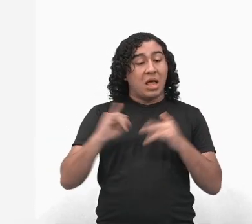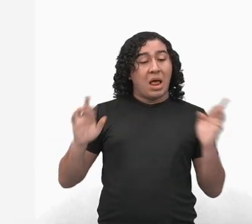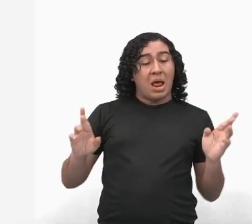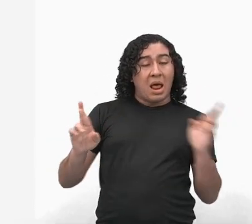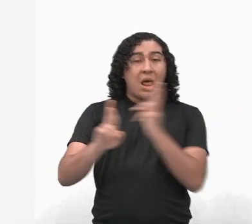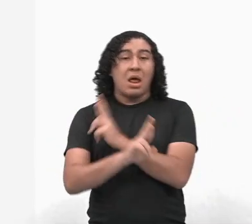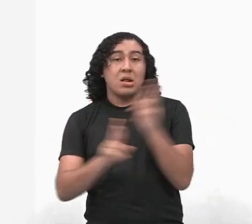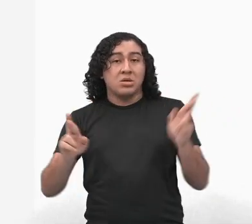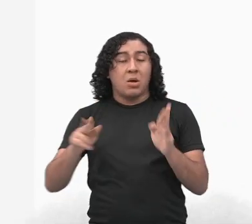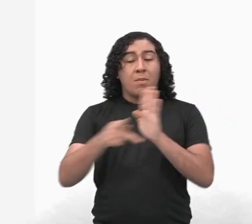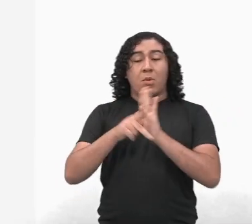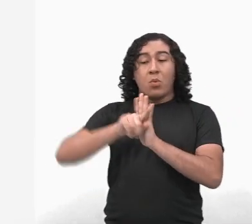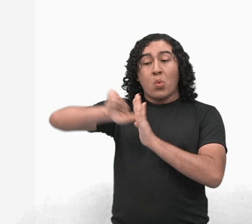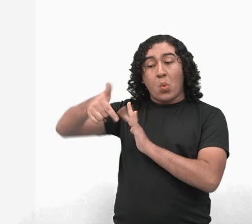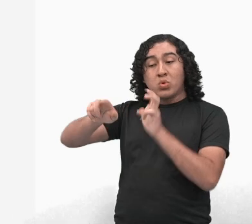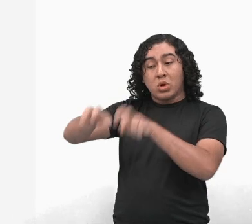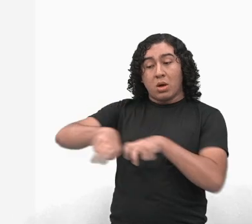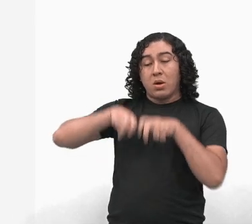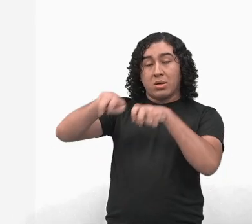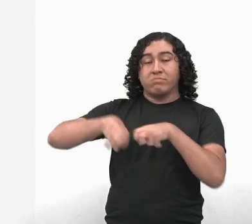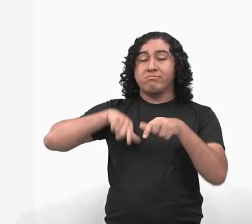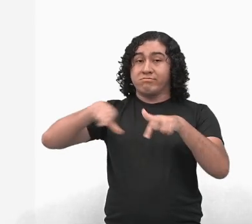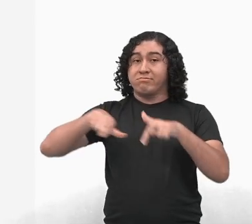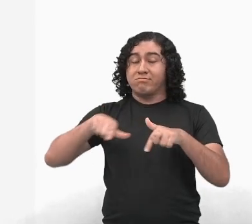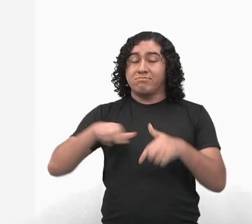que trabalhavam na lavoura. Vamos adiante.